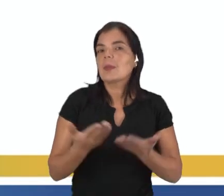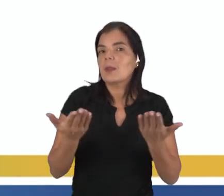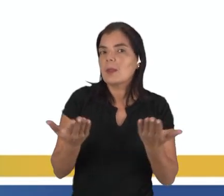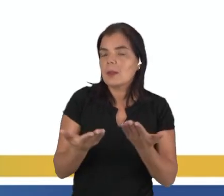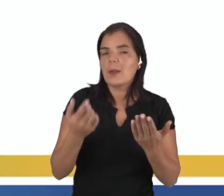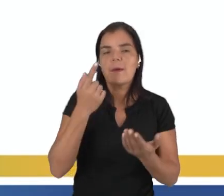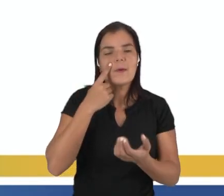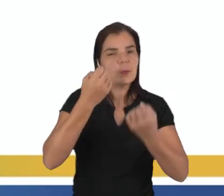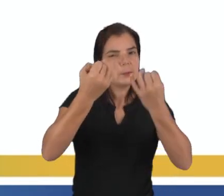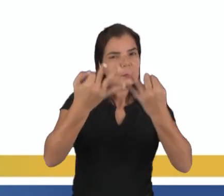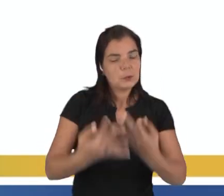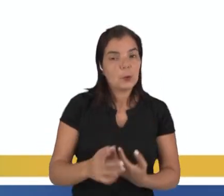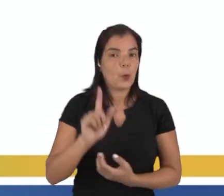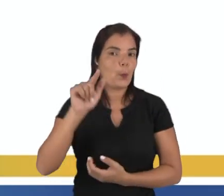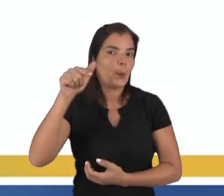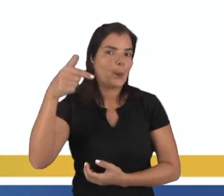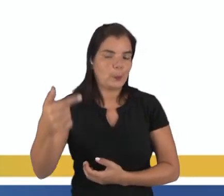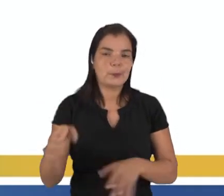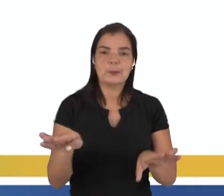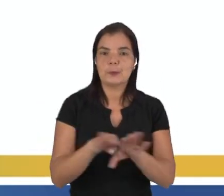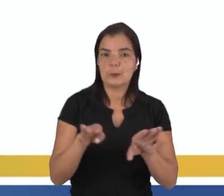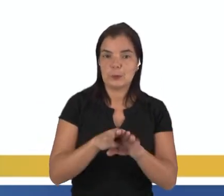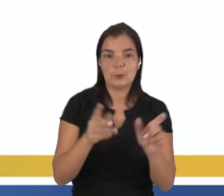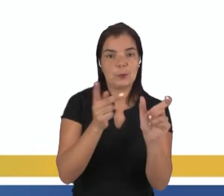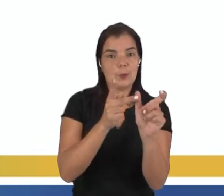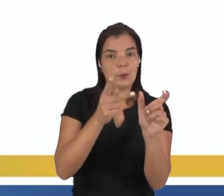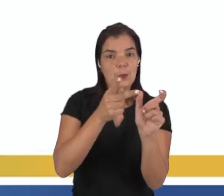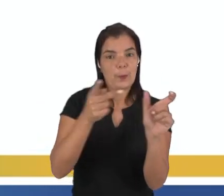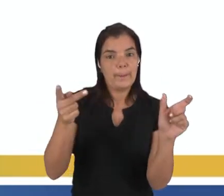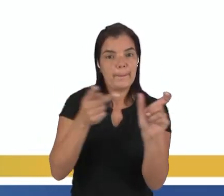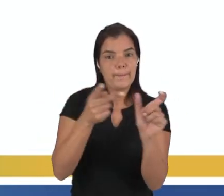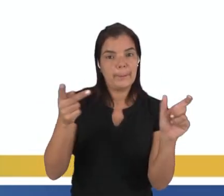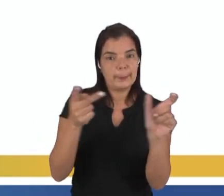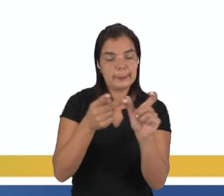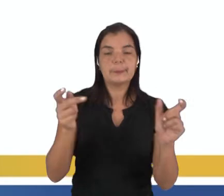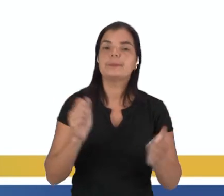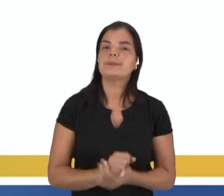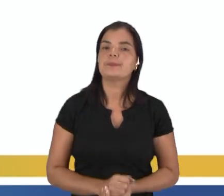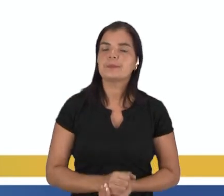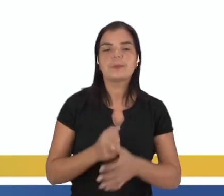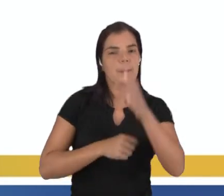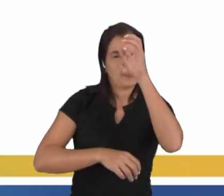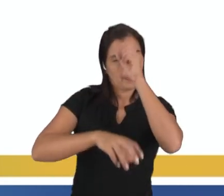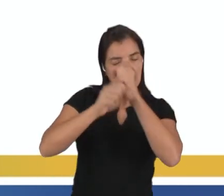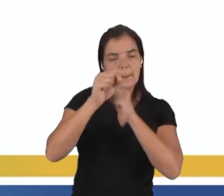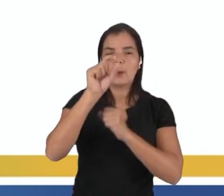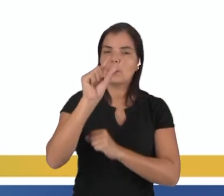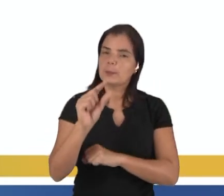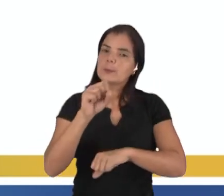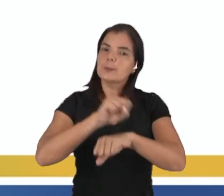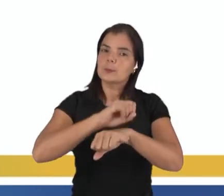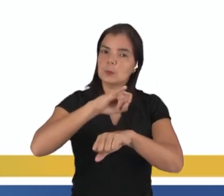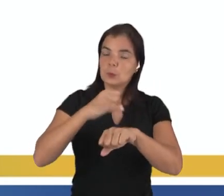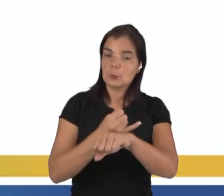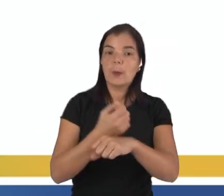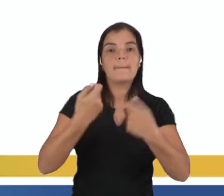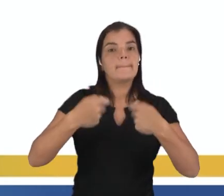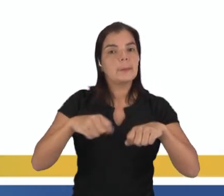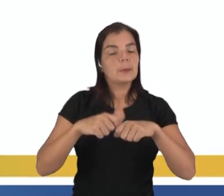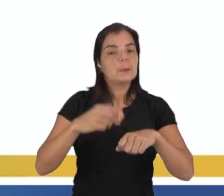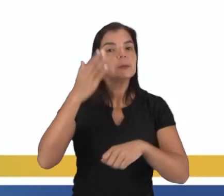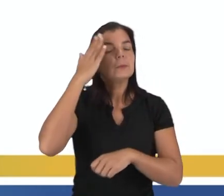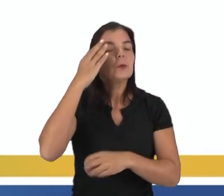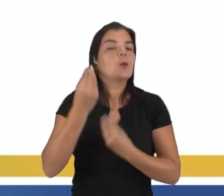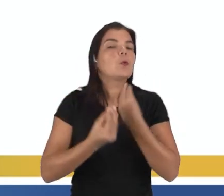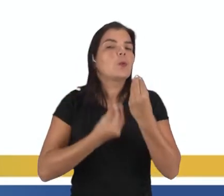Agora, vamos falar sobre outro elemento que é chamado de predicado. Já aprendemos um pouco sobre o sujeito e precisamos agora